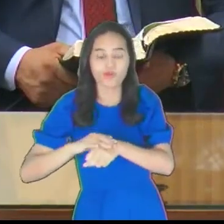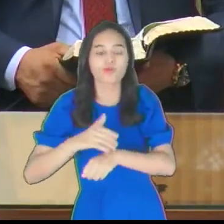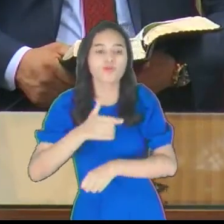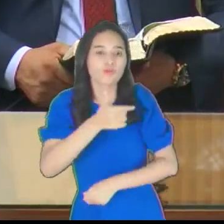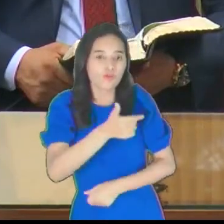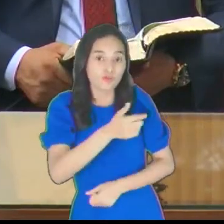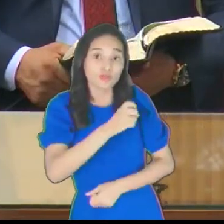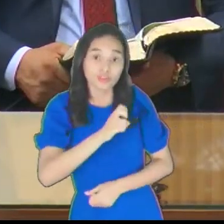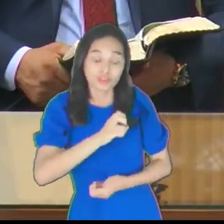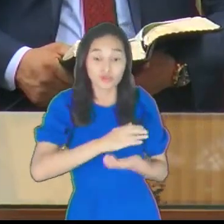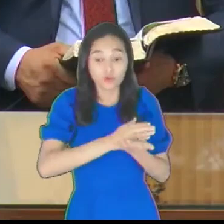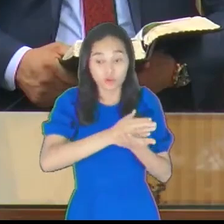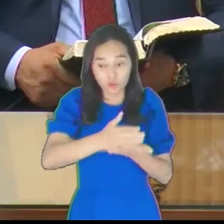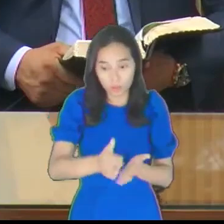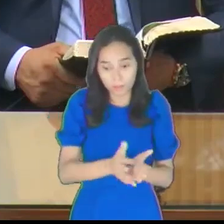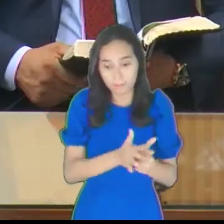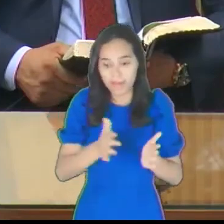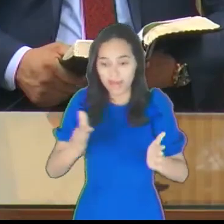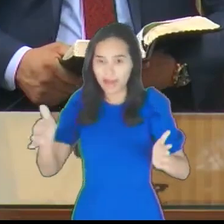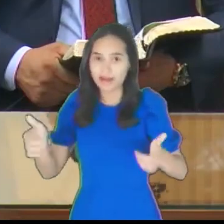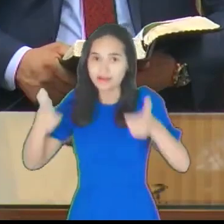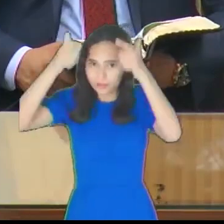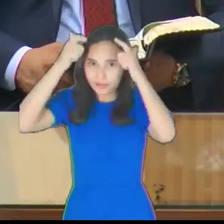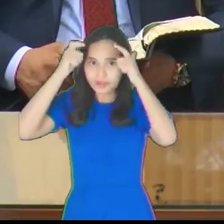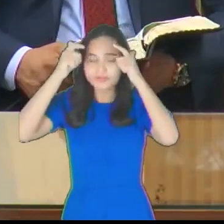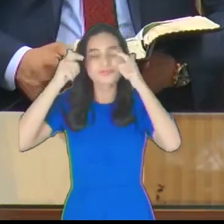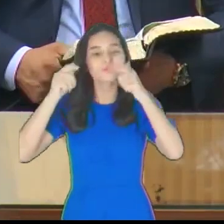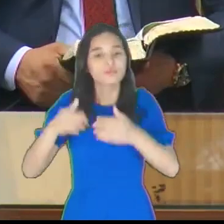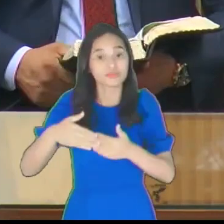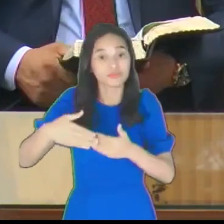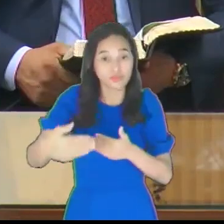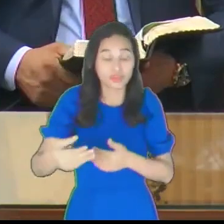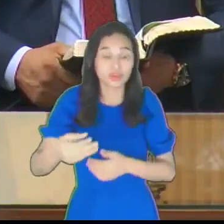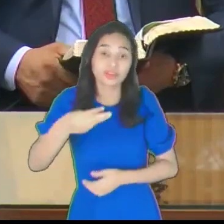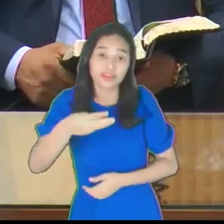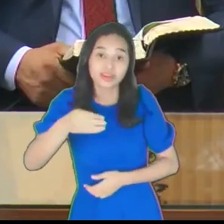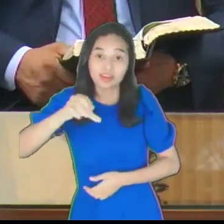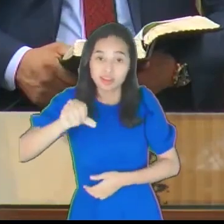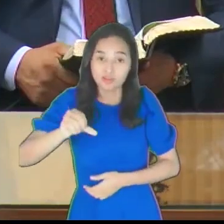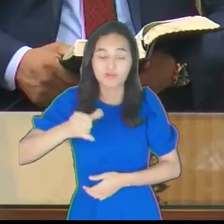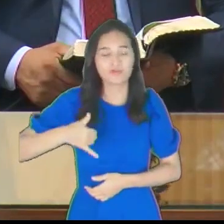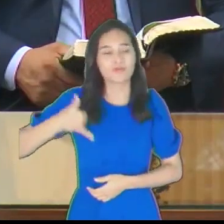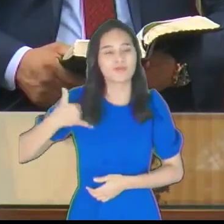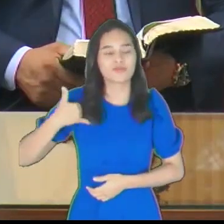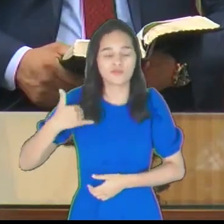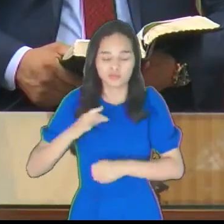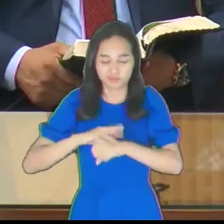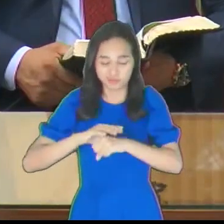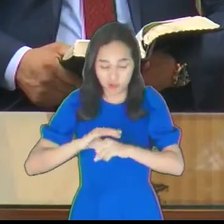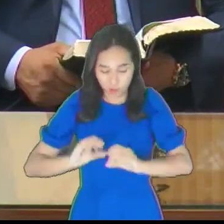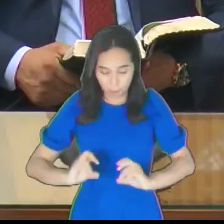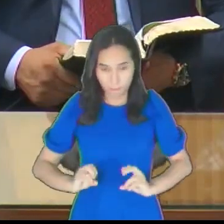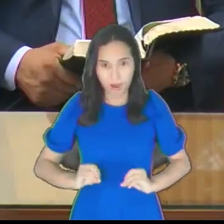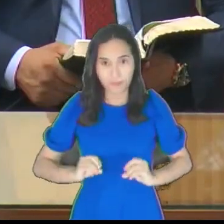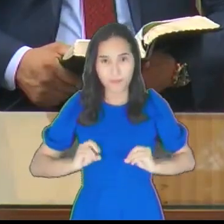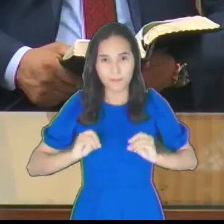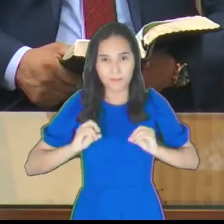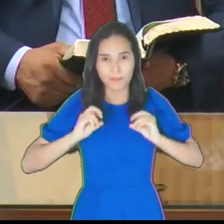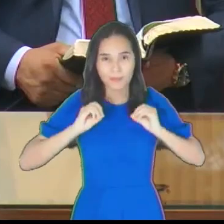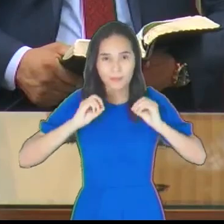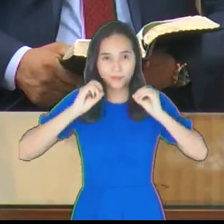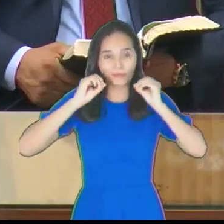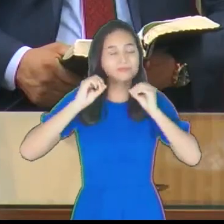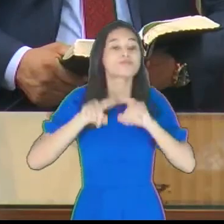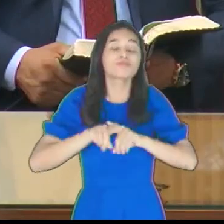reinar, e com 39 anos de idade, ele teve aquele câncer, ele teve aquela úlcera maligna,